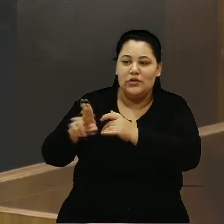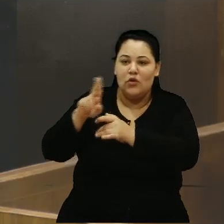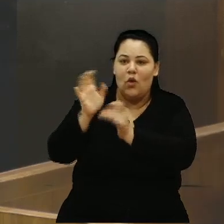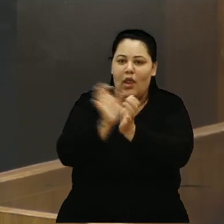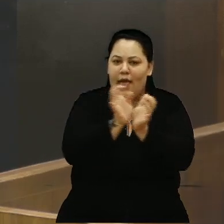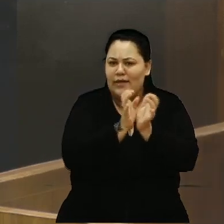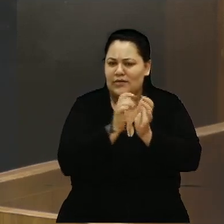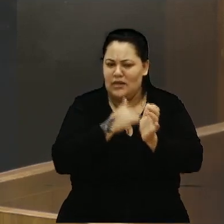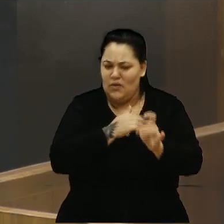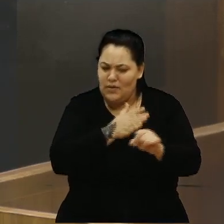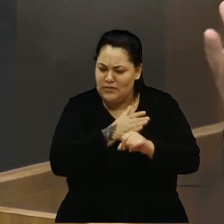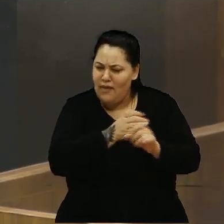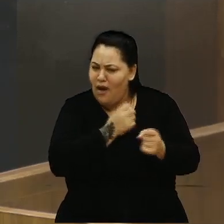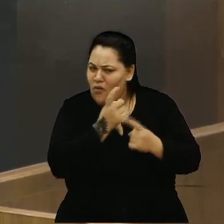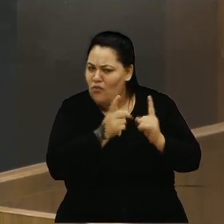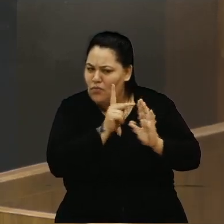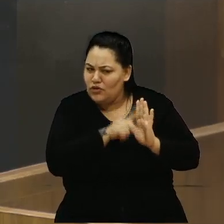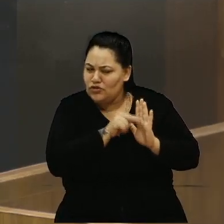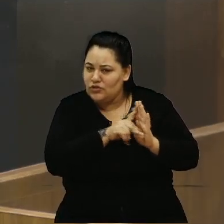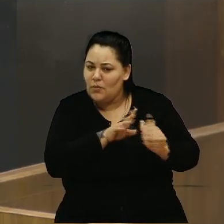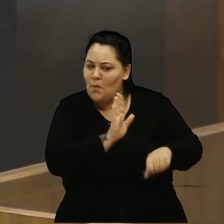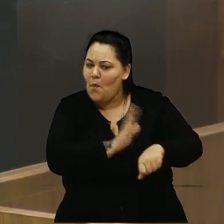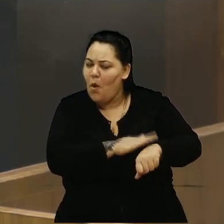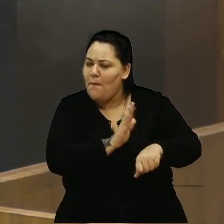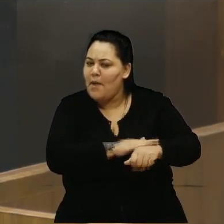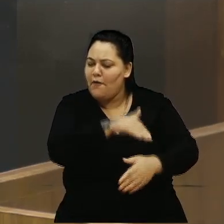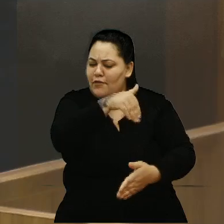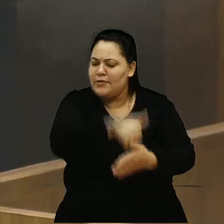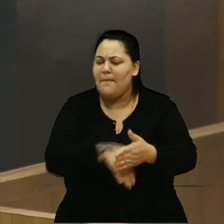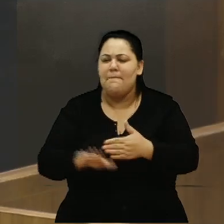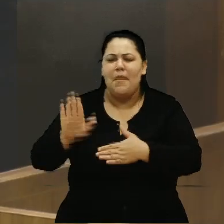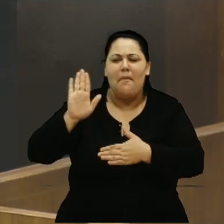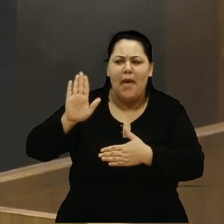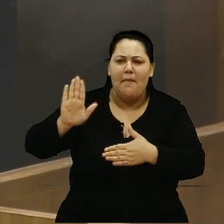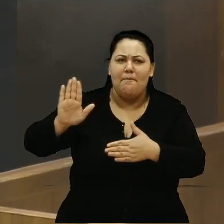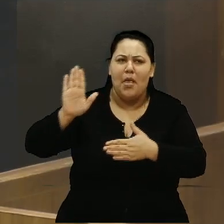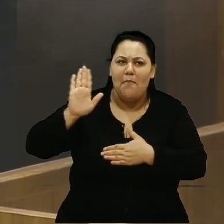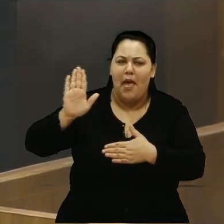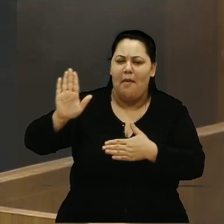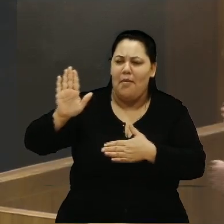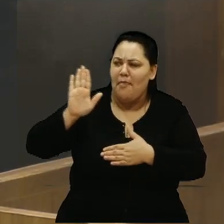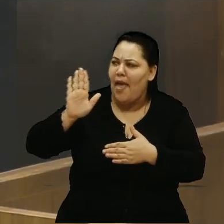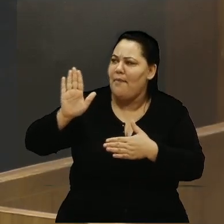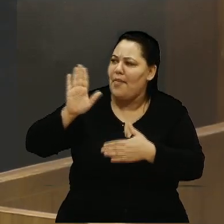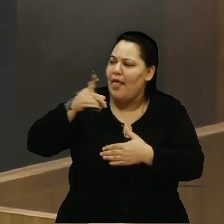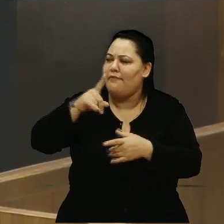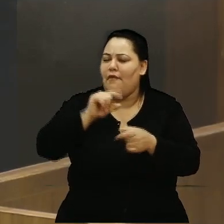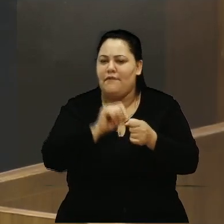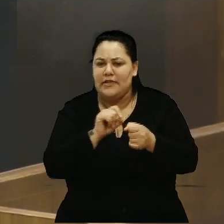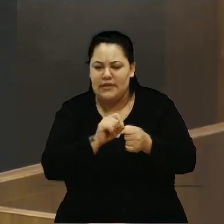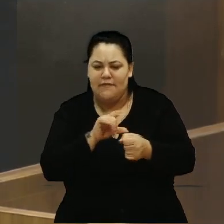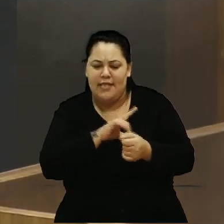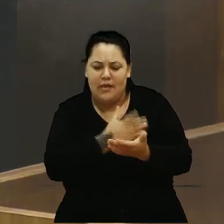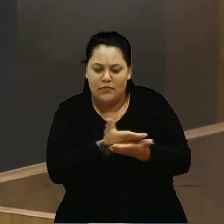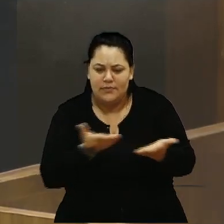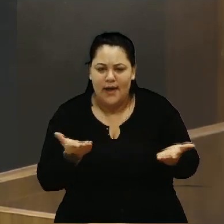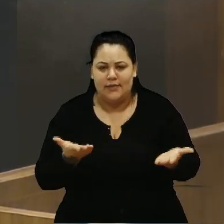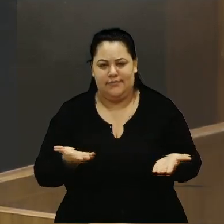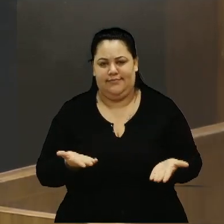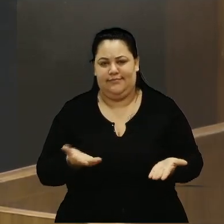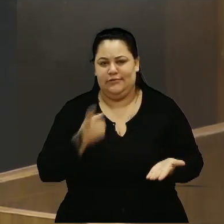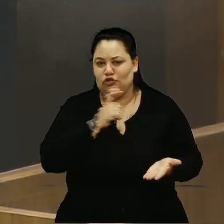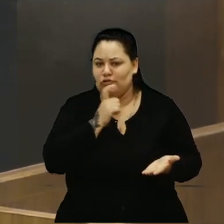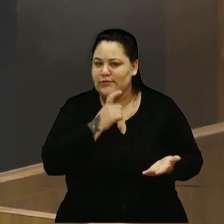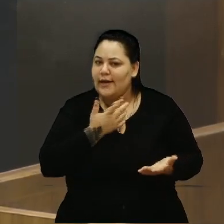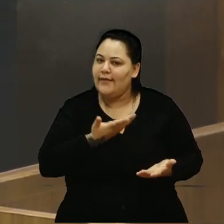projetos, em épocas de eleição, né, prometendo para esse público que vai acontecer, que eles terão um espaço. Sua parte,